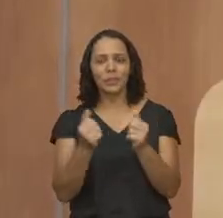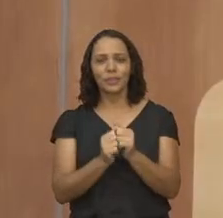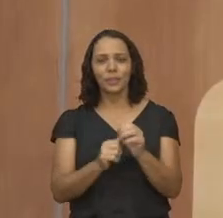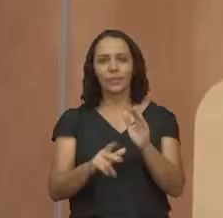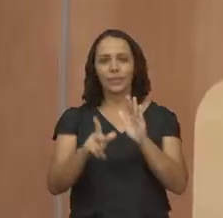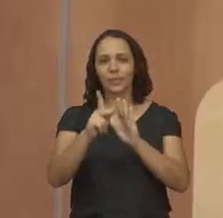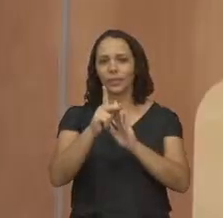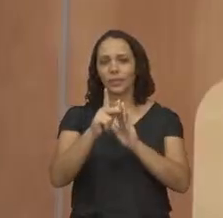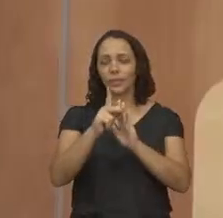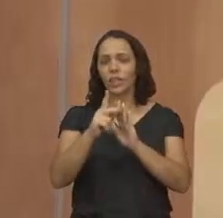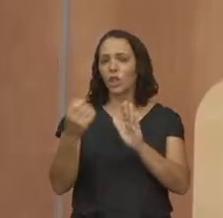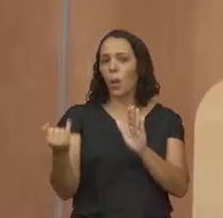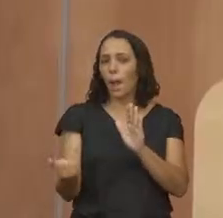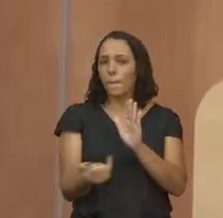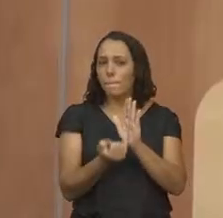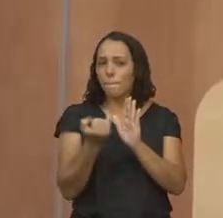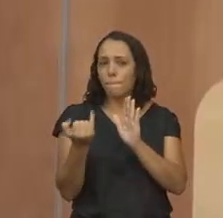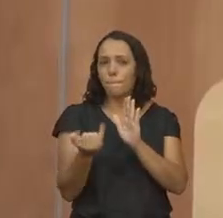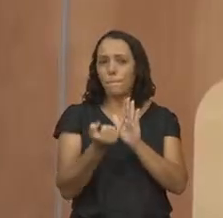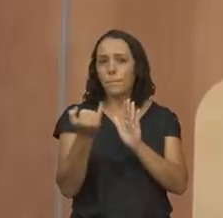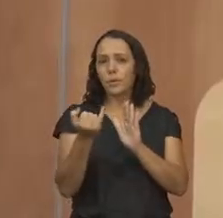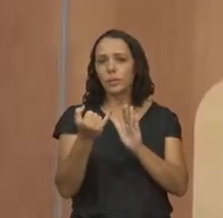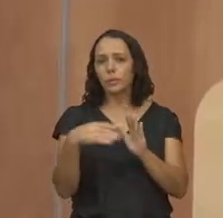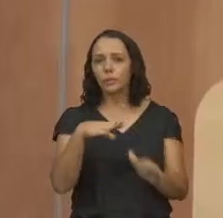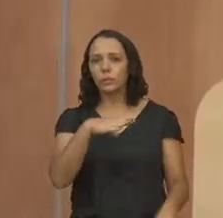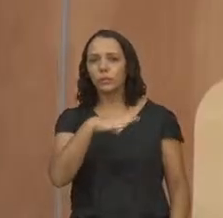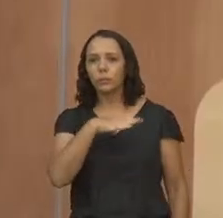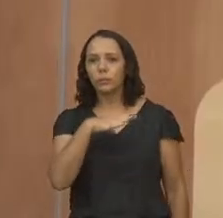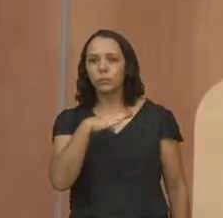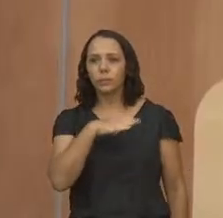projeto importantíssimo para a cidade.